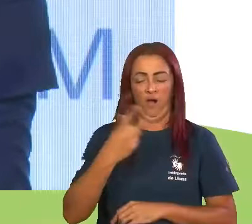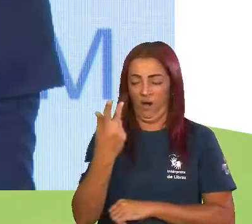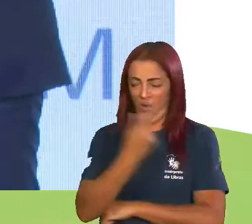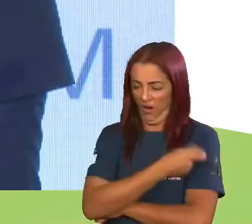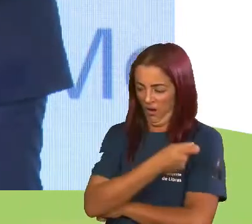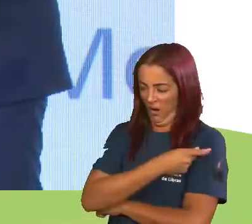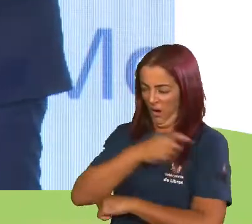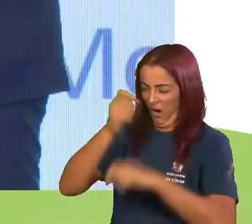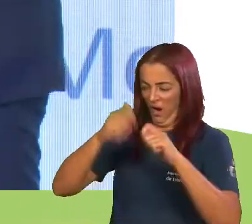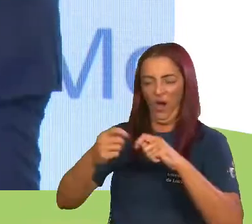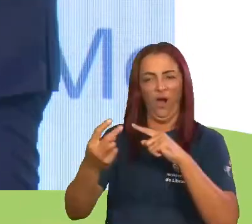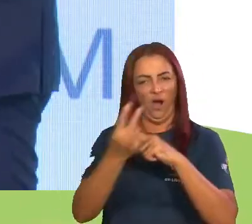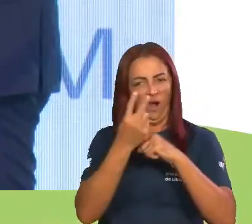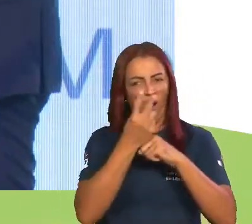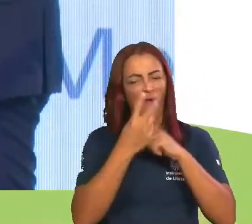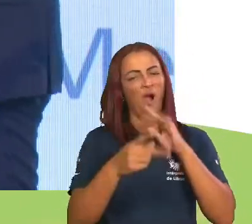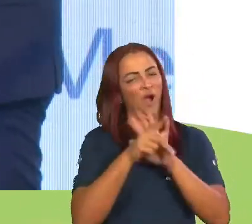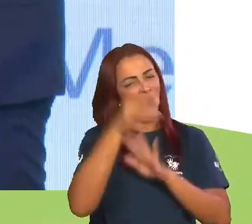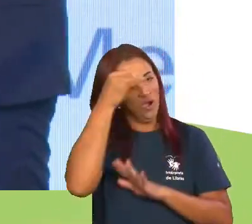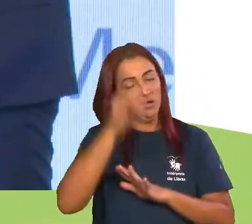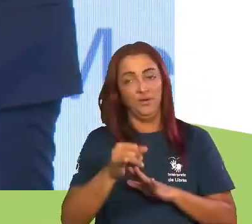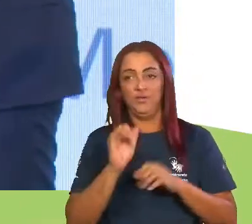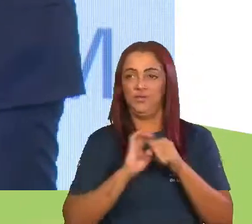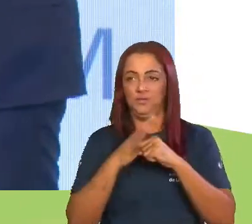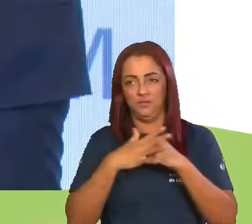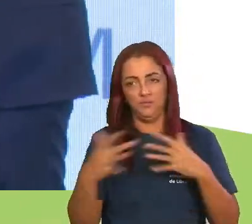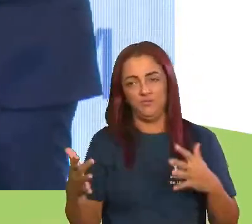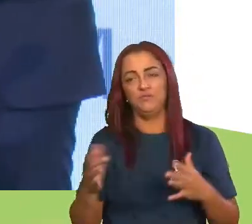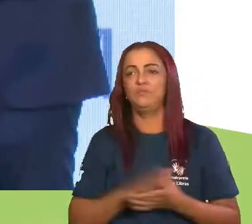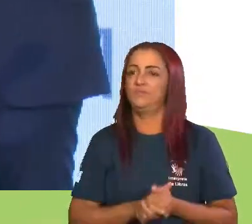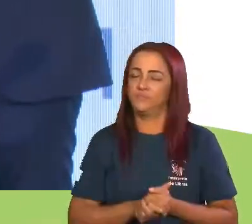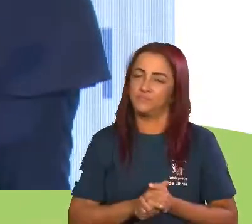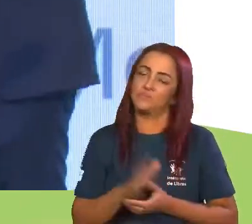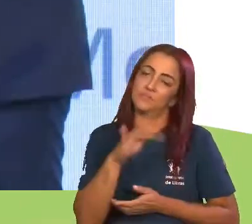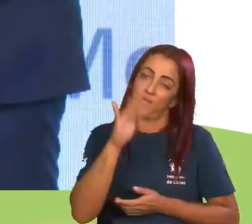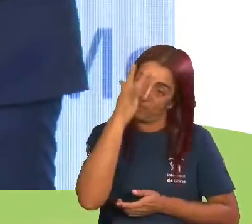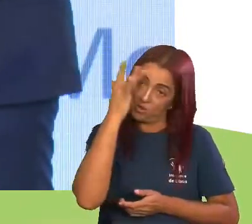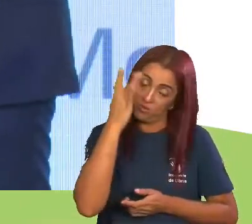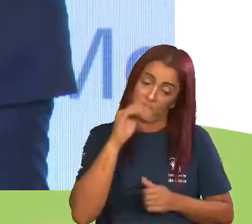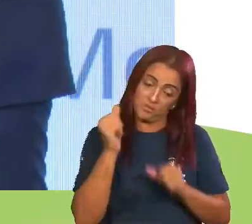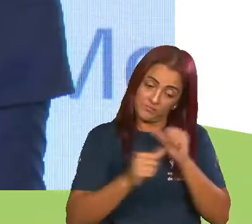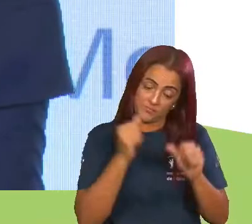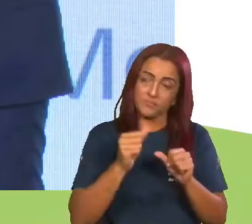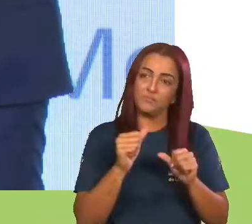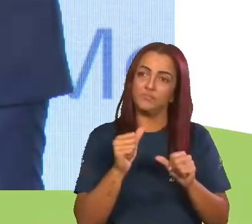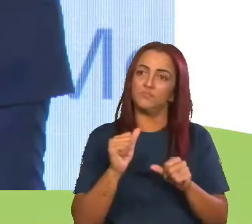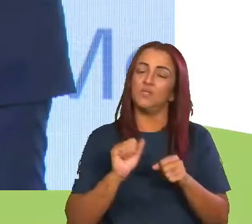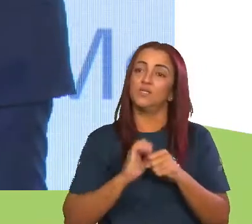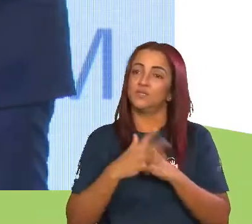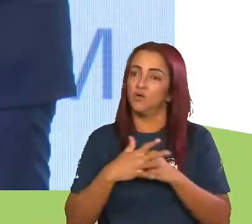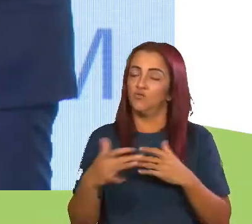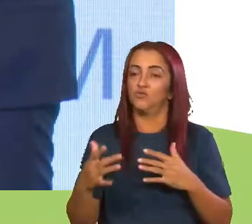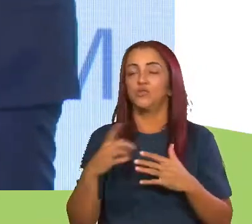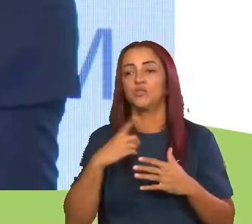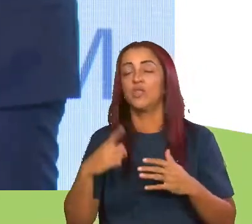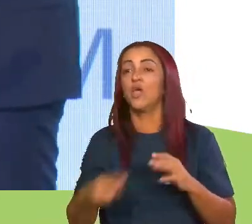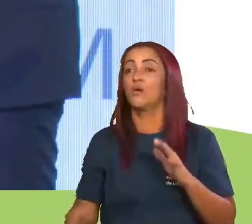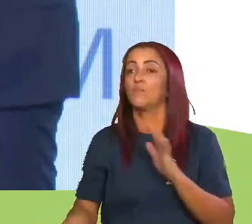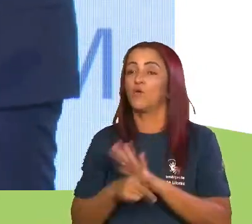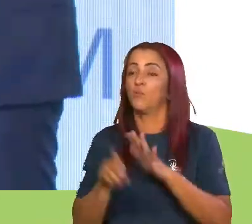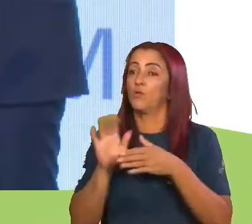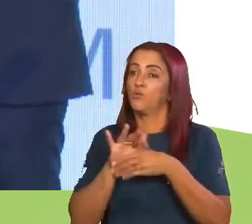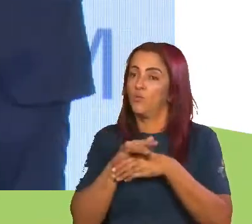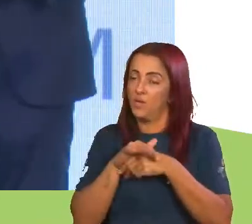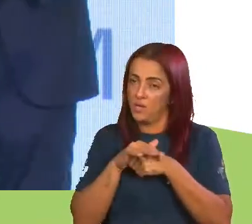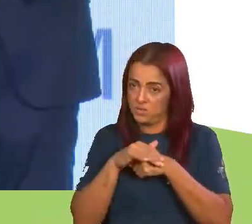proteger contra a Covid. E essas transformações da saúde veio através do investimento em doenças raras e